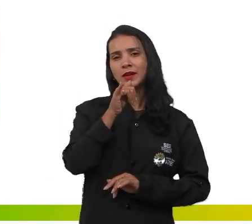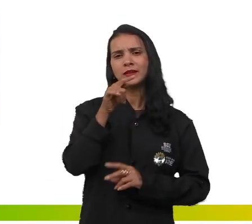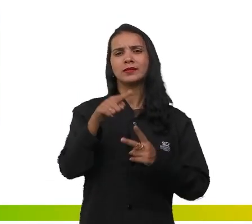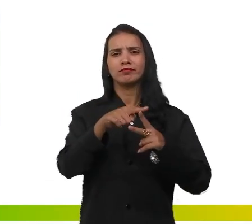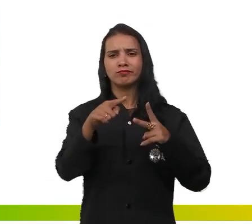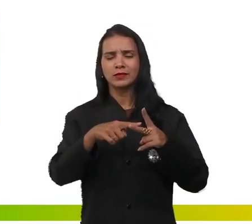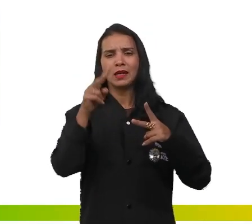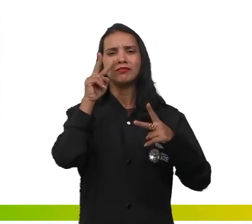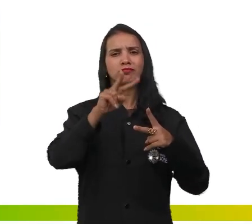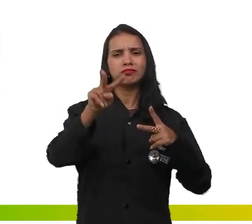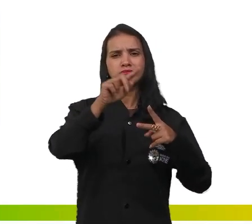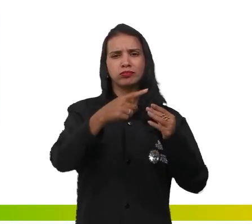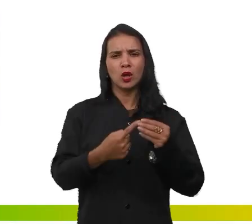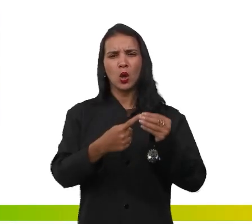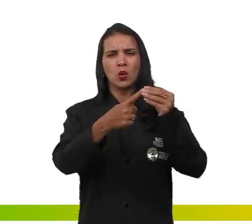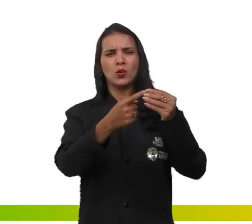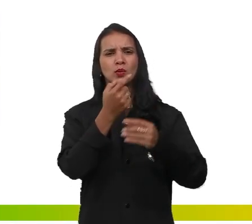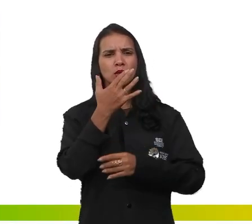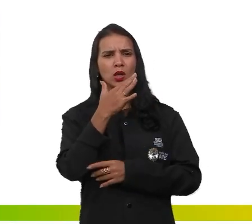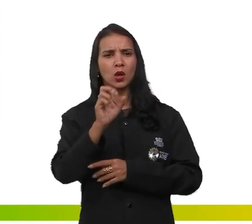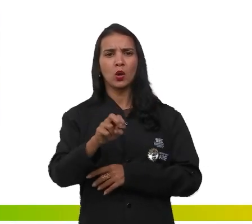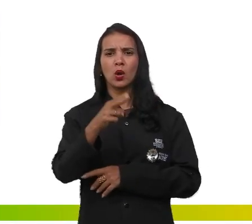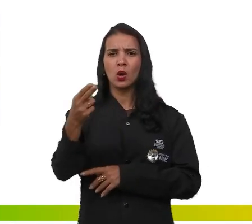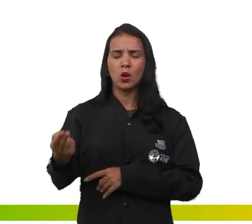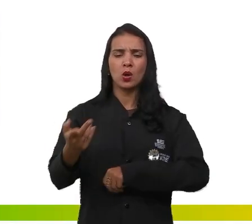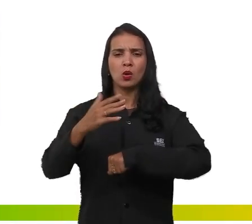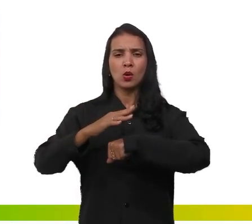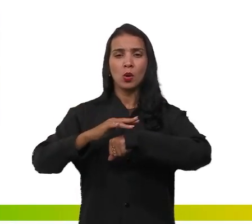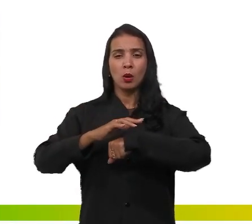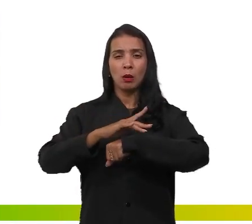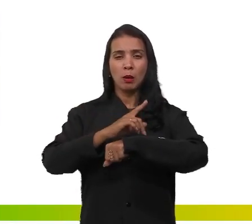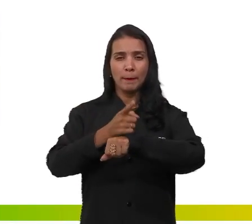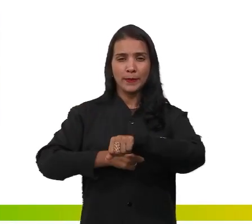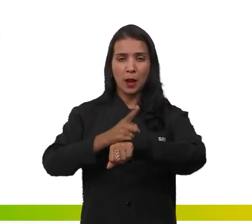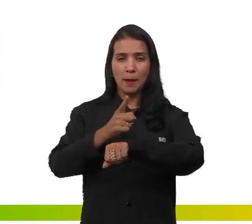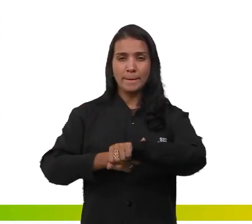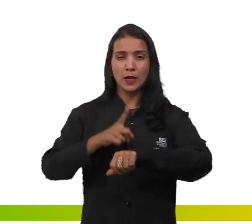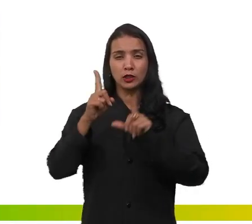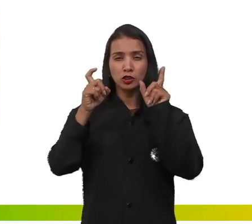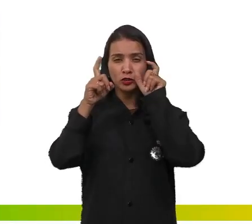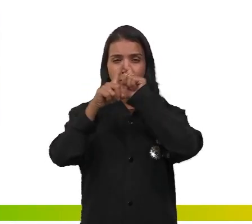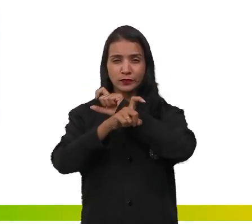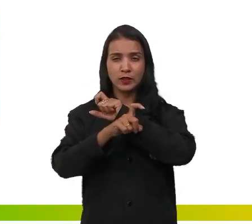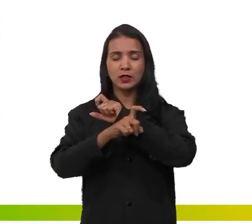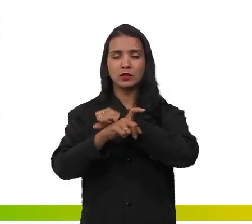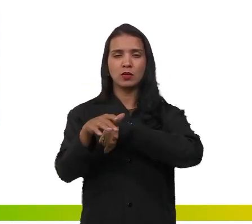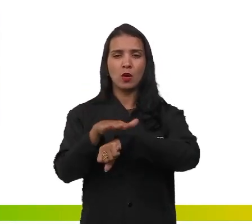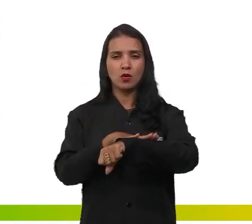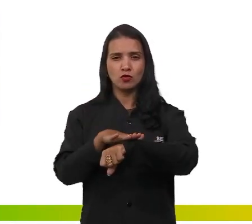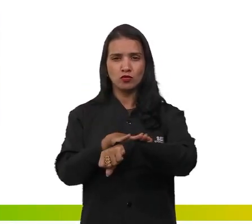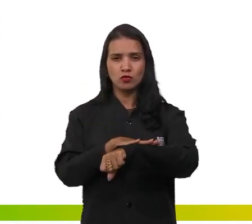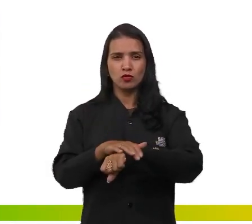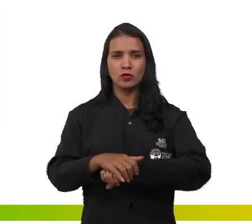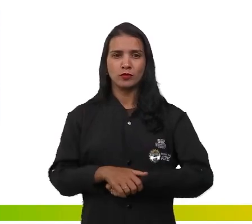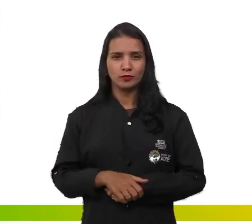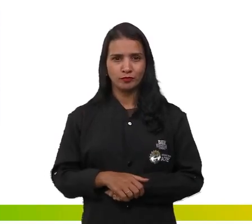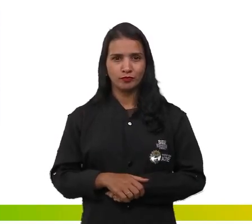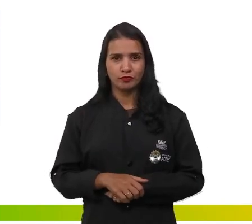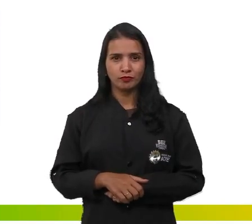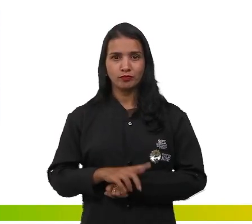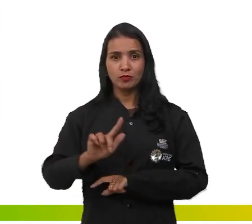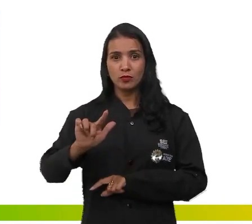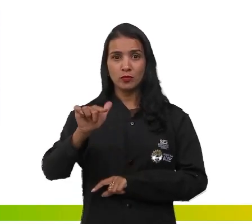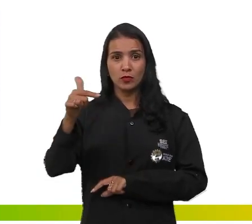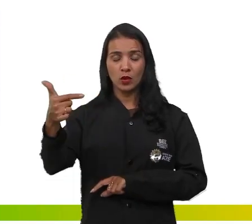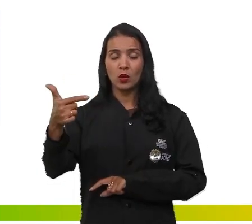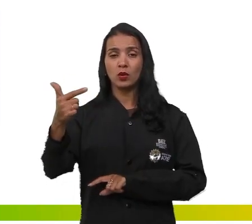e hemofilia. Eles são responsáveis pelo aparecer no cromossomo X. Herança ligada ao